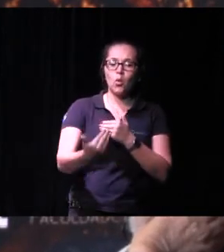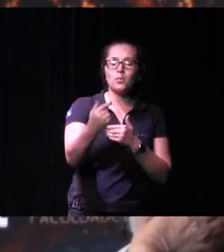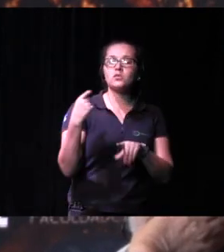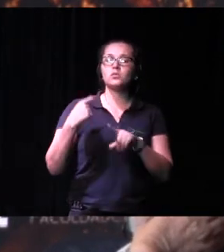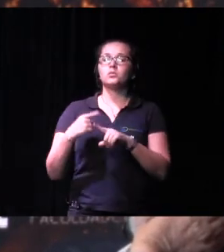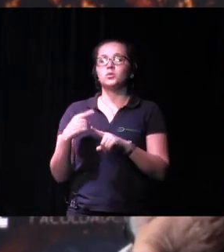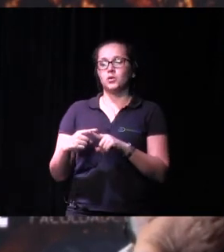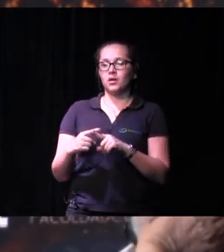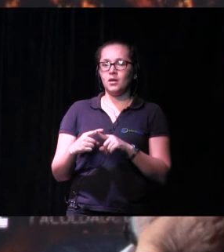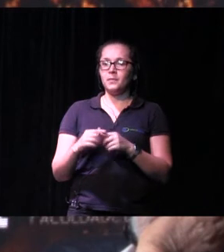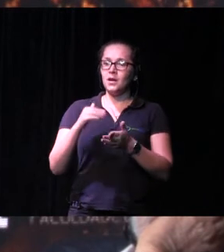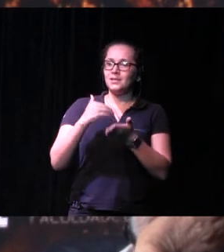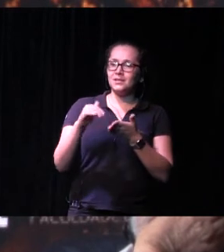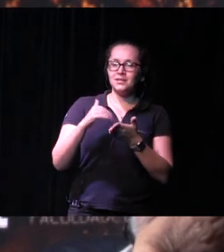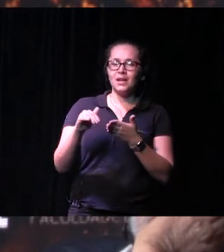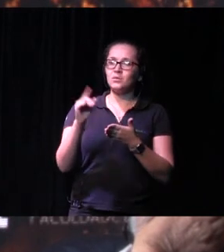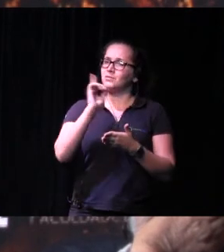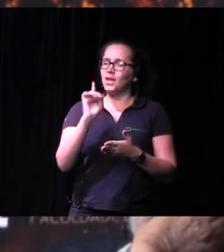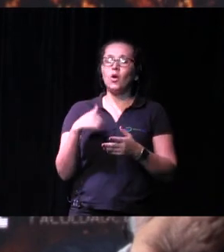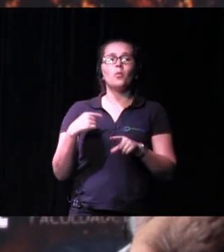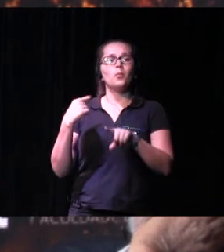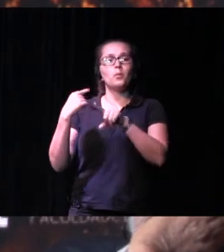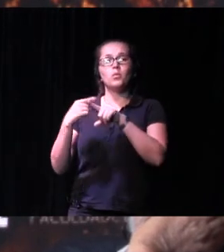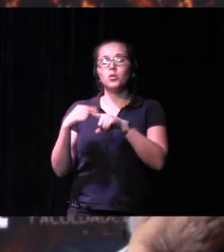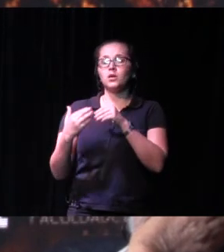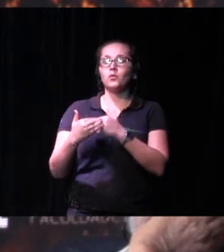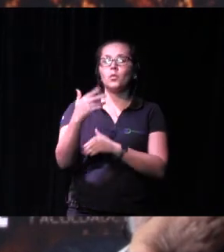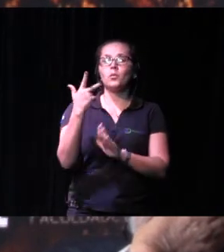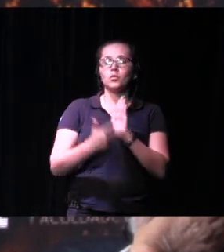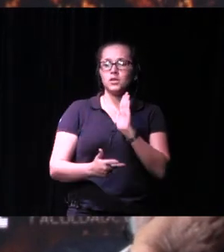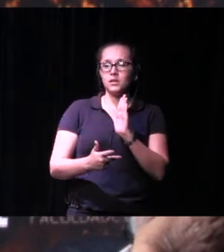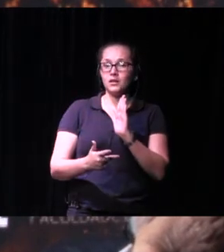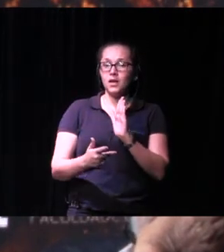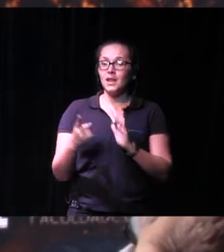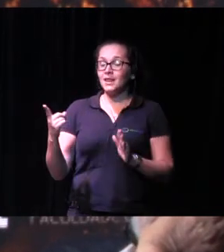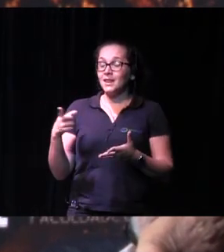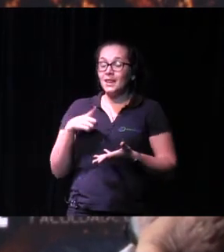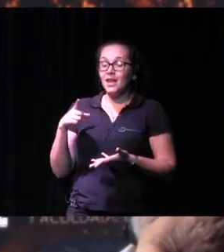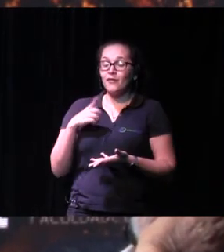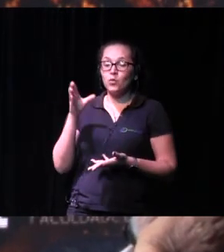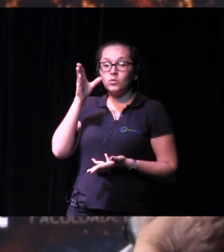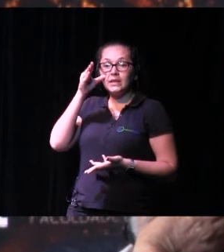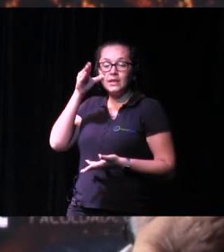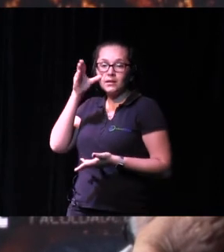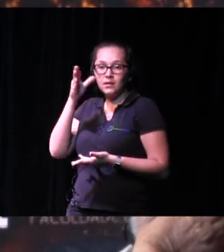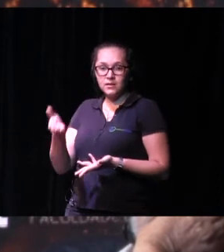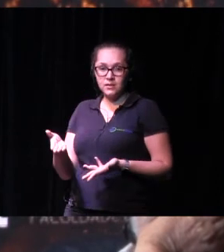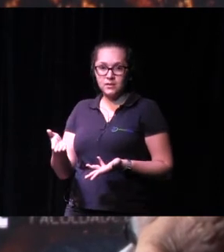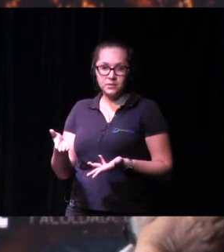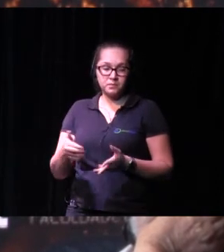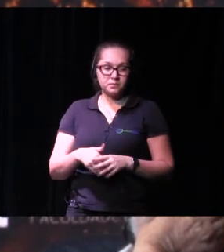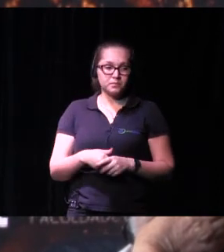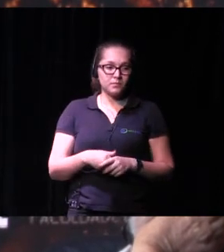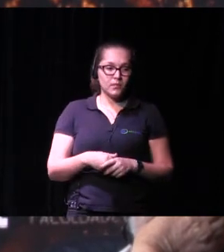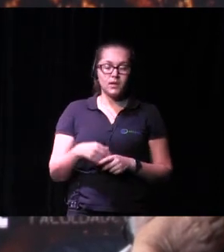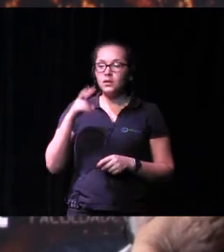planejamento, foram projetos nascidos de um interesse de uma pequena